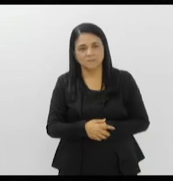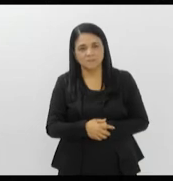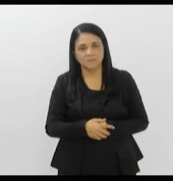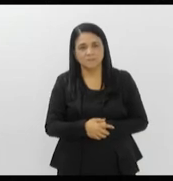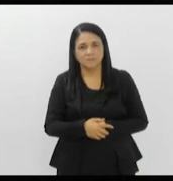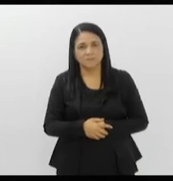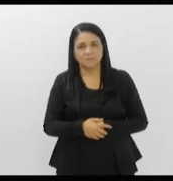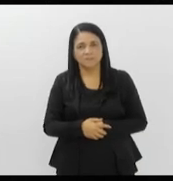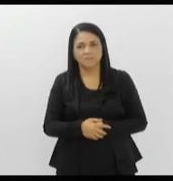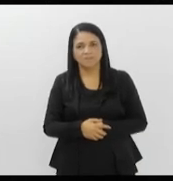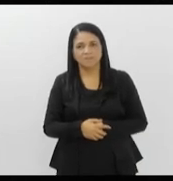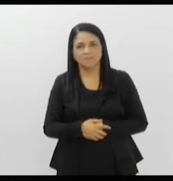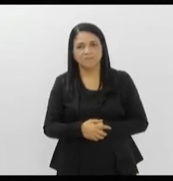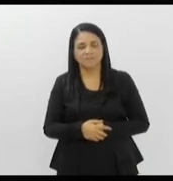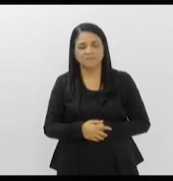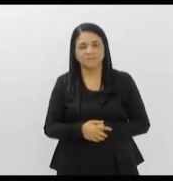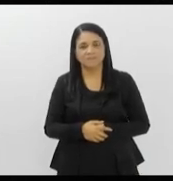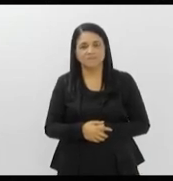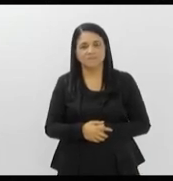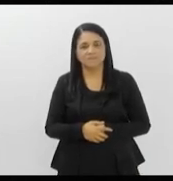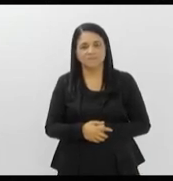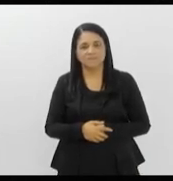que